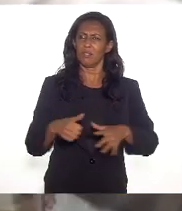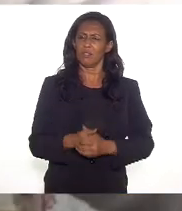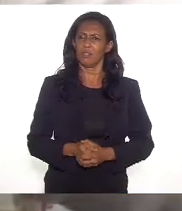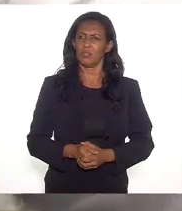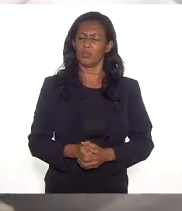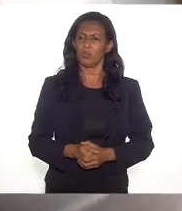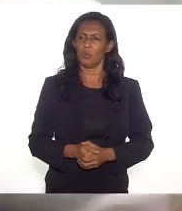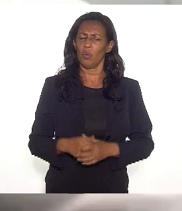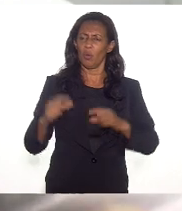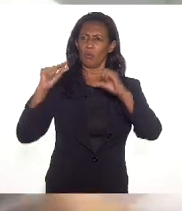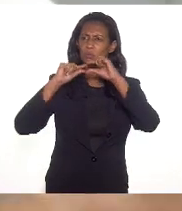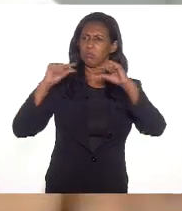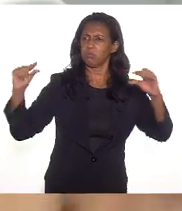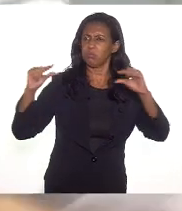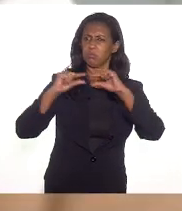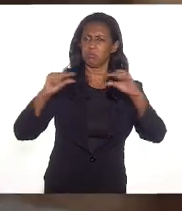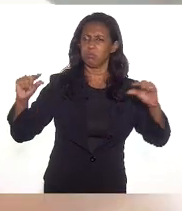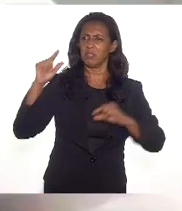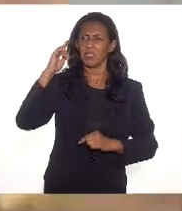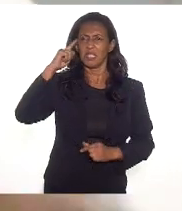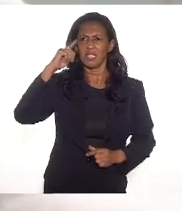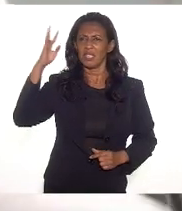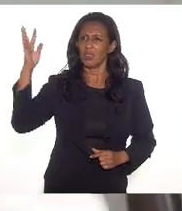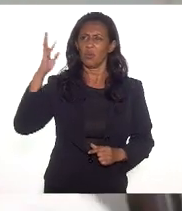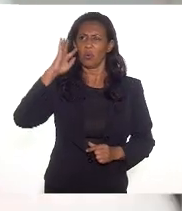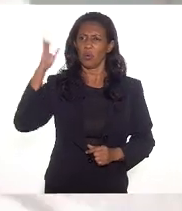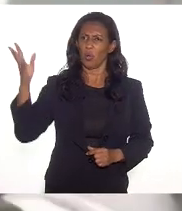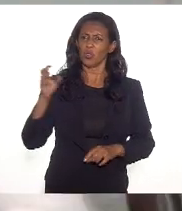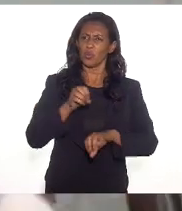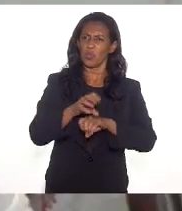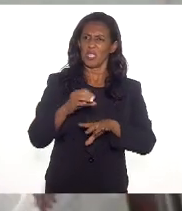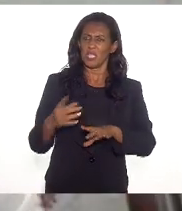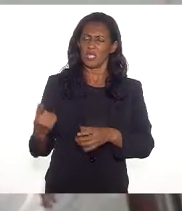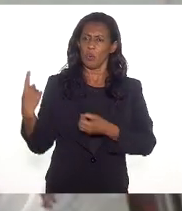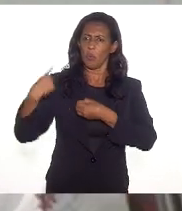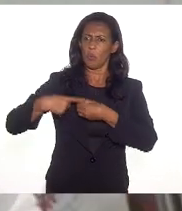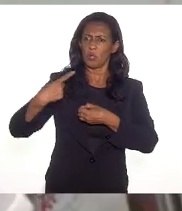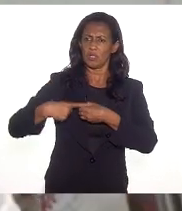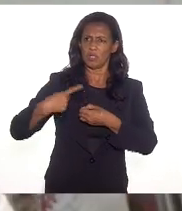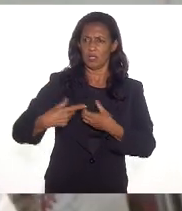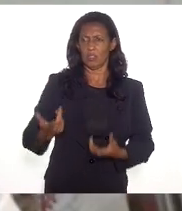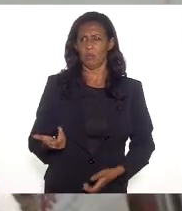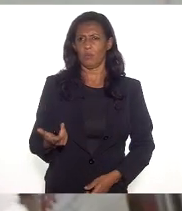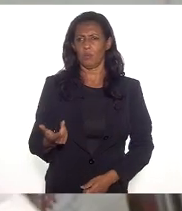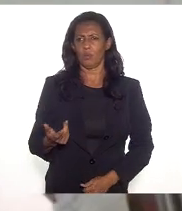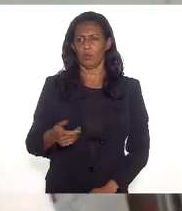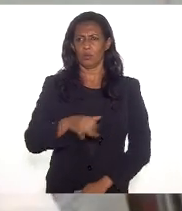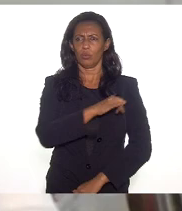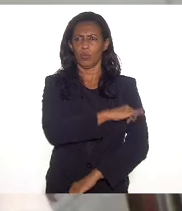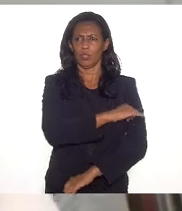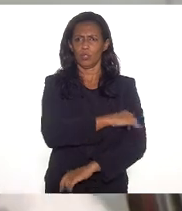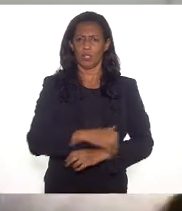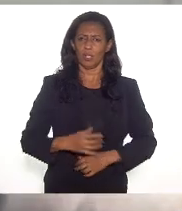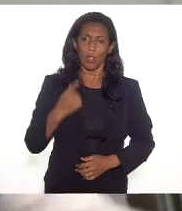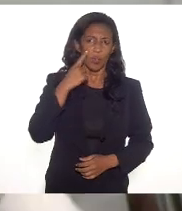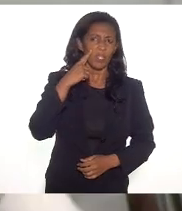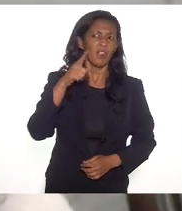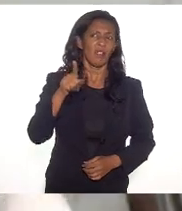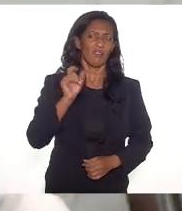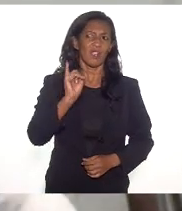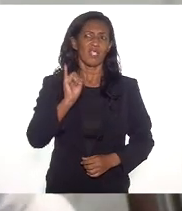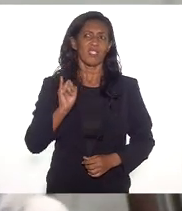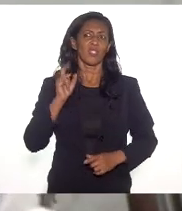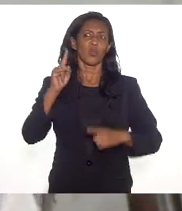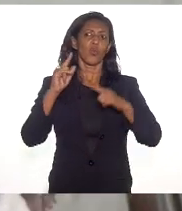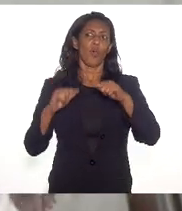com viés ideológico o ensino municipal no Rio de Janeiro. Ora, eu queria ver se no lugar de